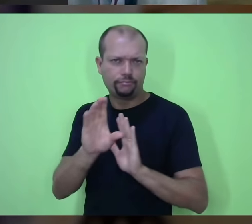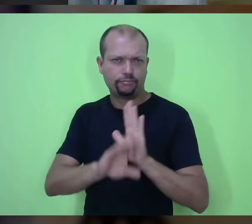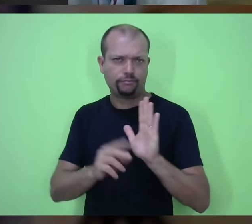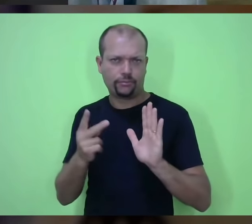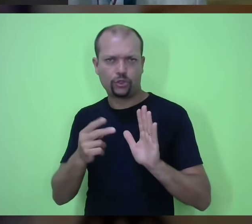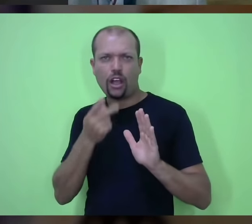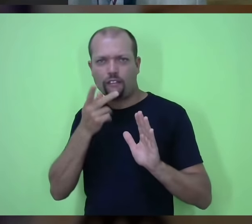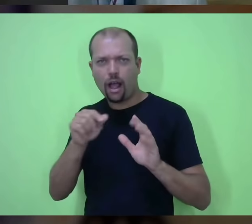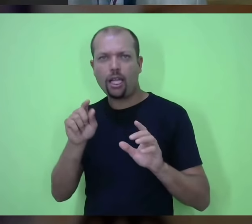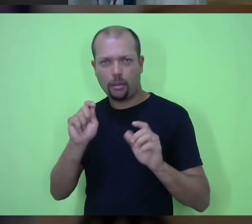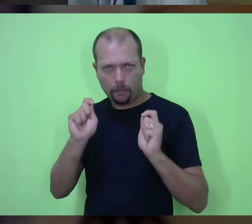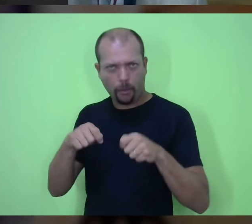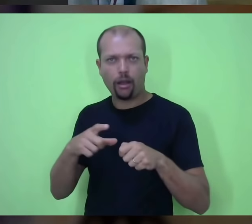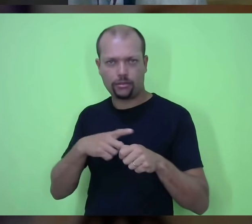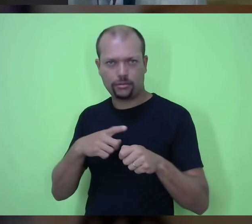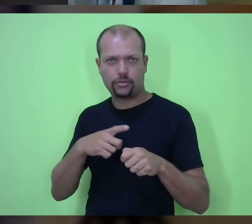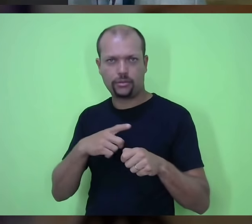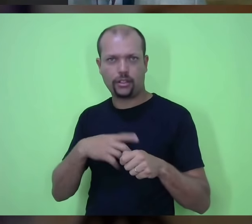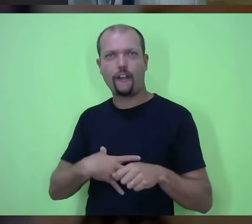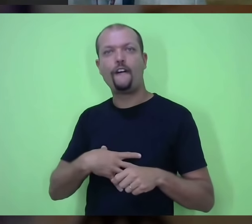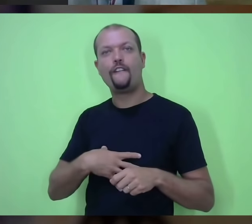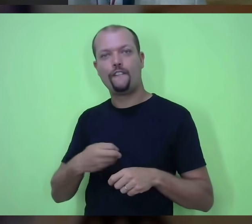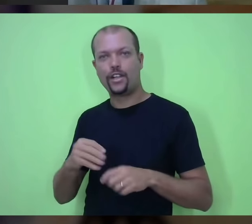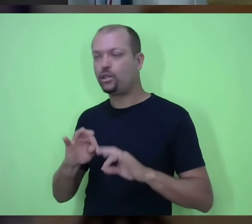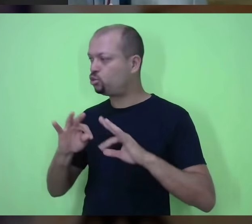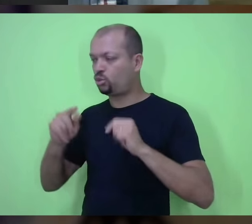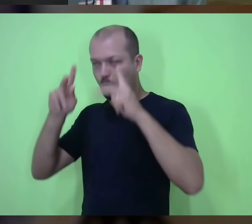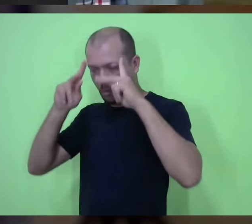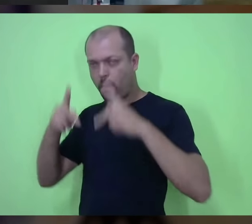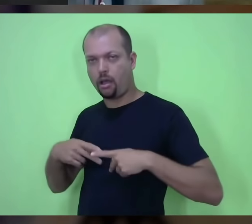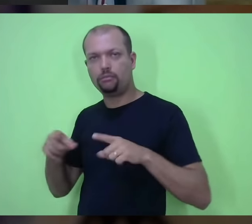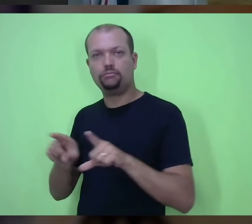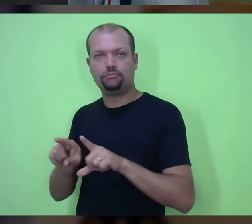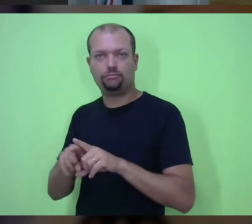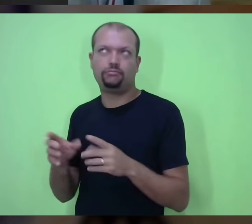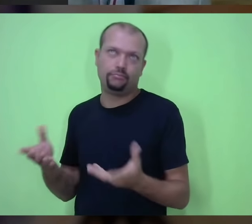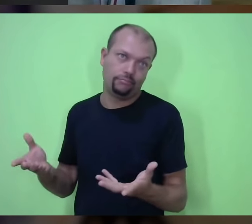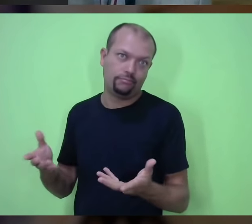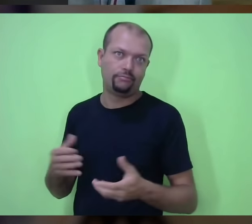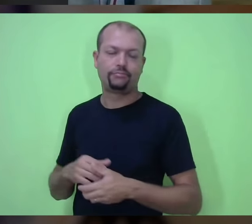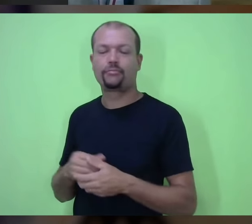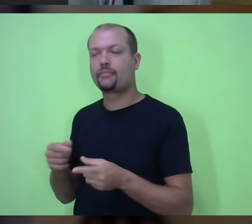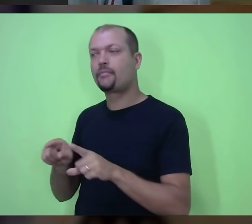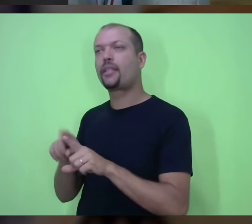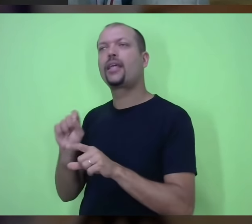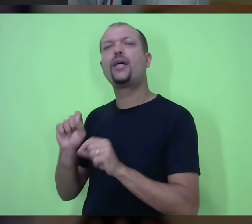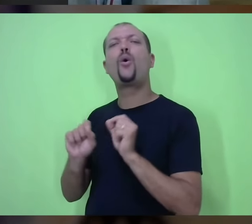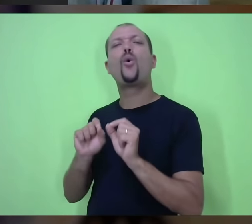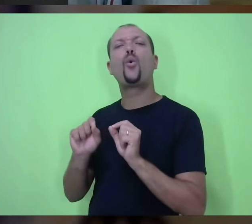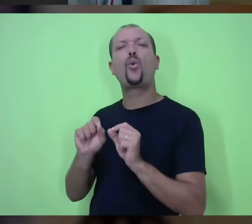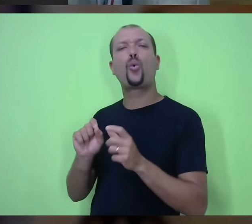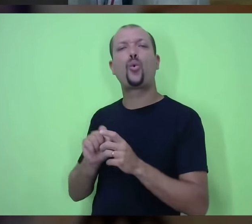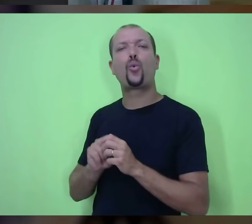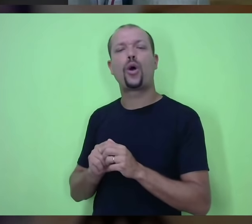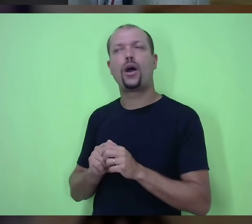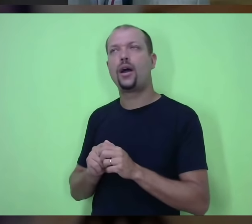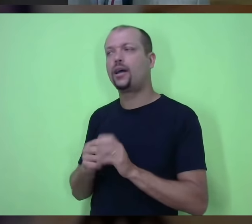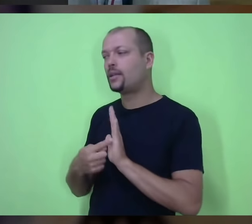capítulo 2 fala que Deus também pode ter um filho plenamente humano, né? E aí